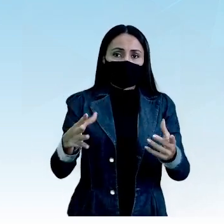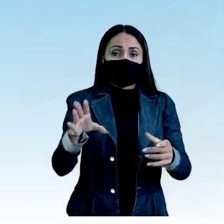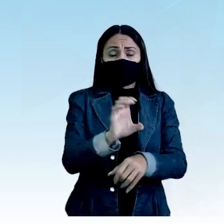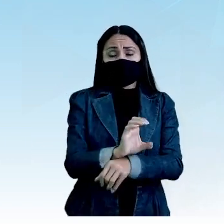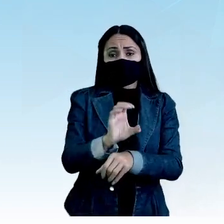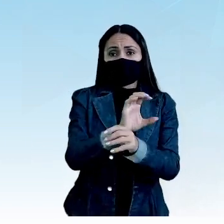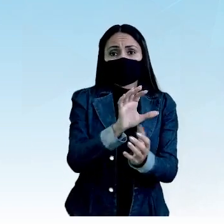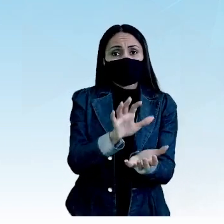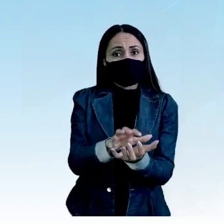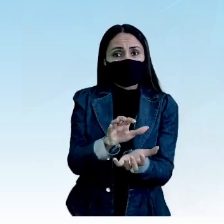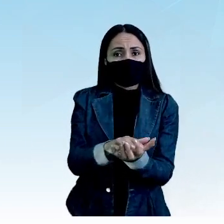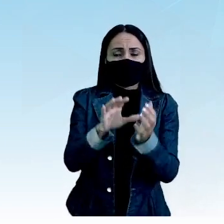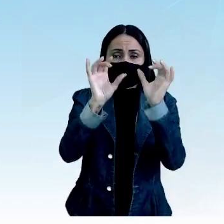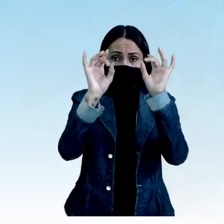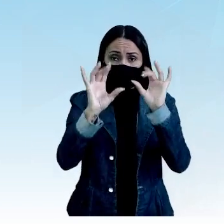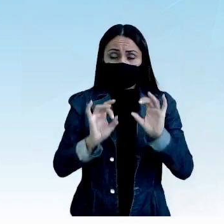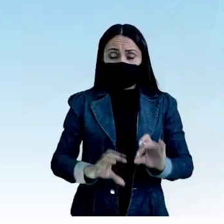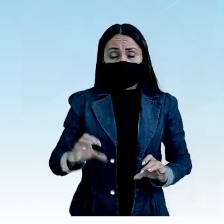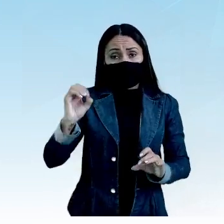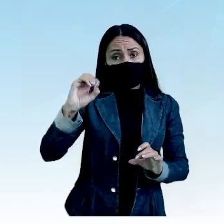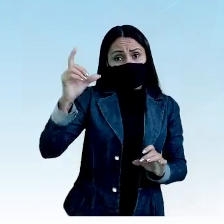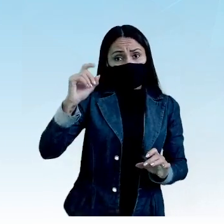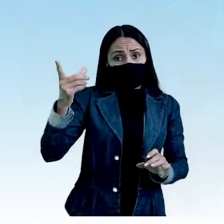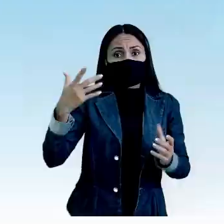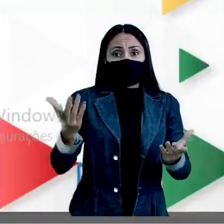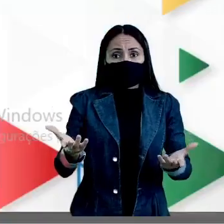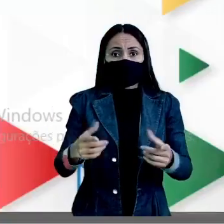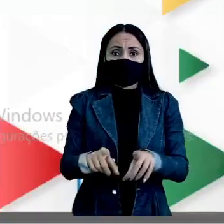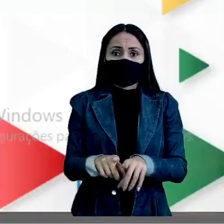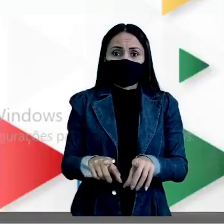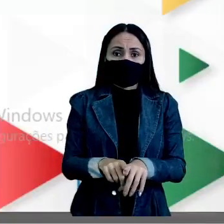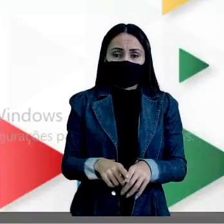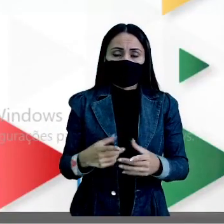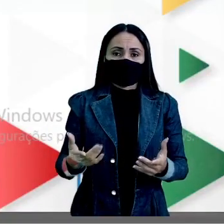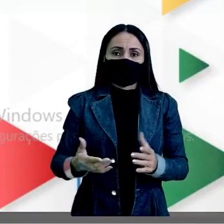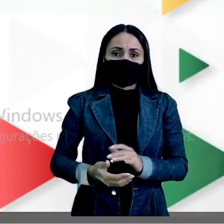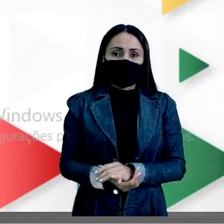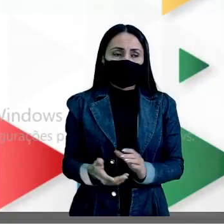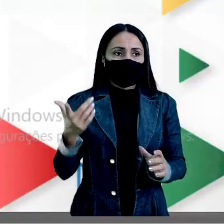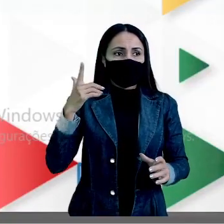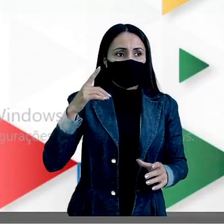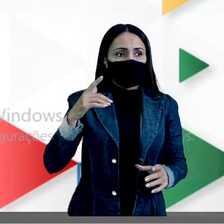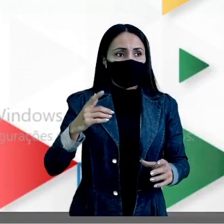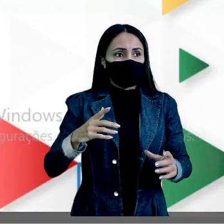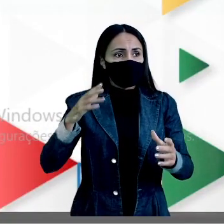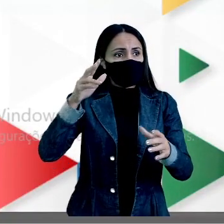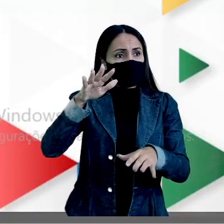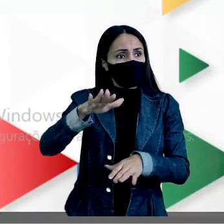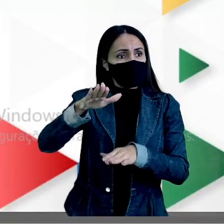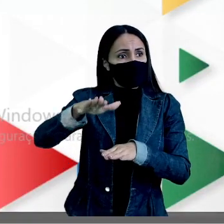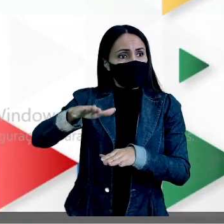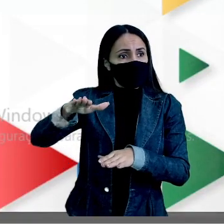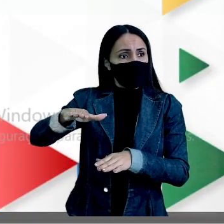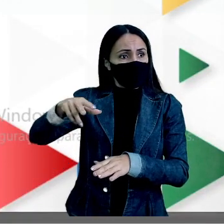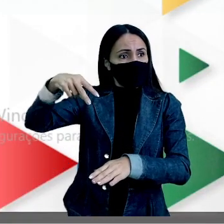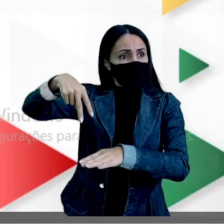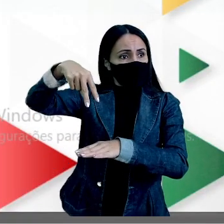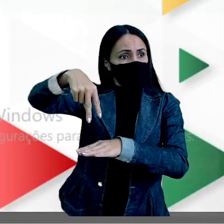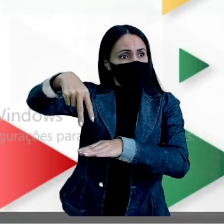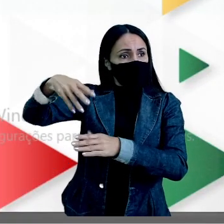Pernambuco, em especial a questão de Olinda. Por falar em Olinda, é a terra dos bonecos, né? Queria